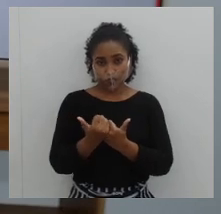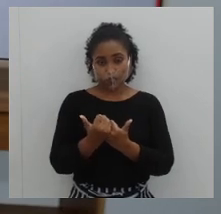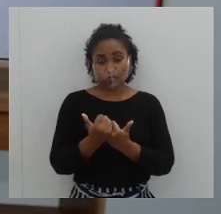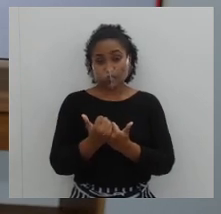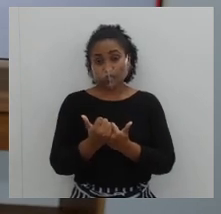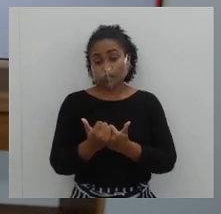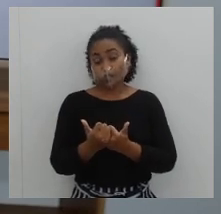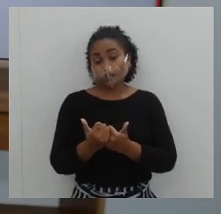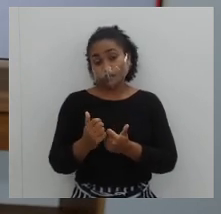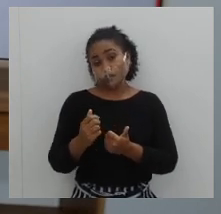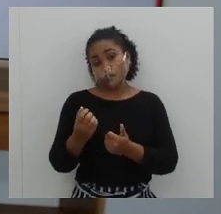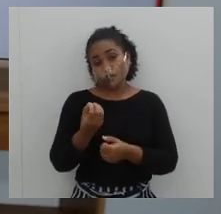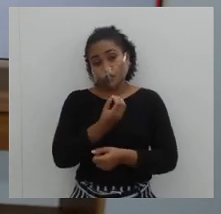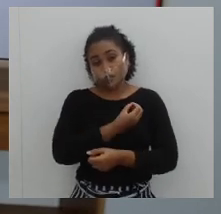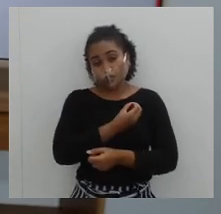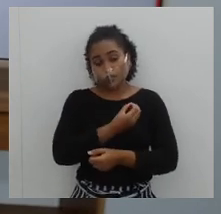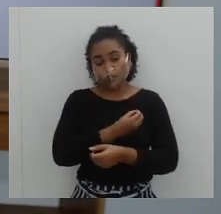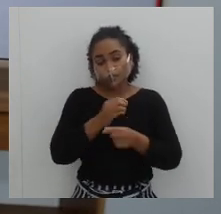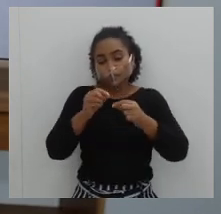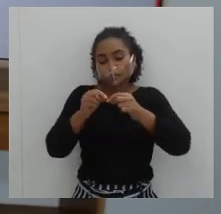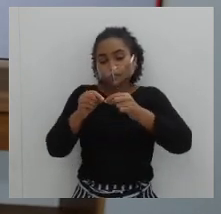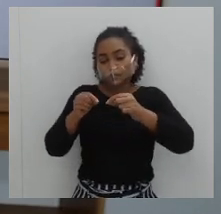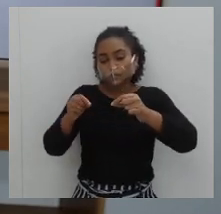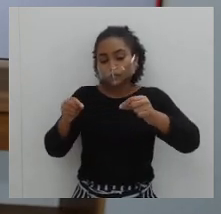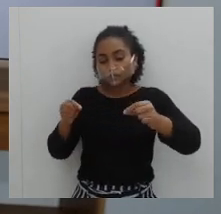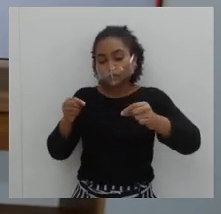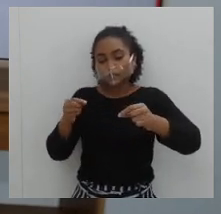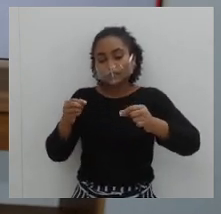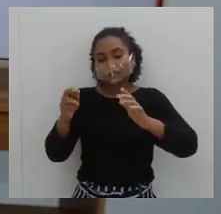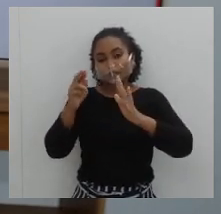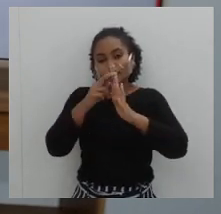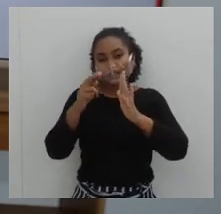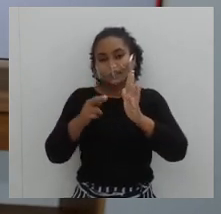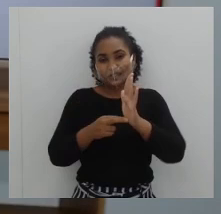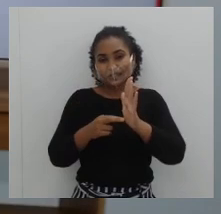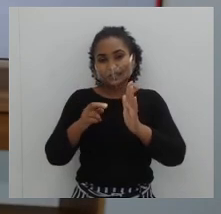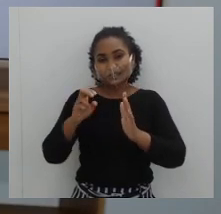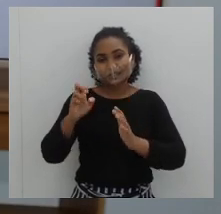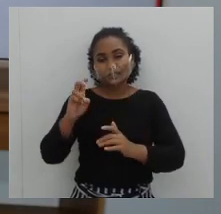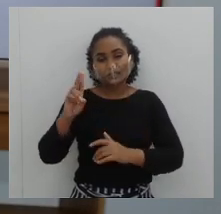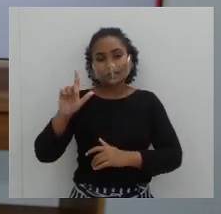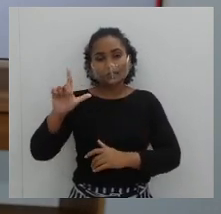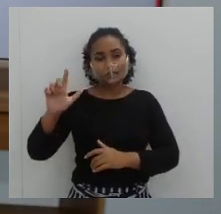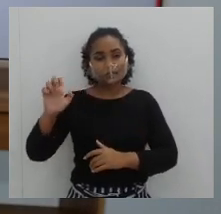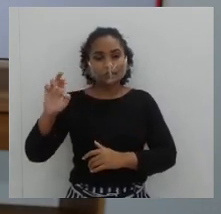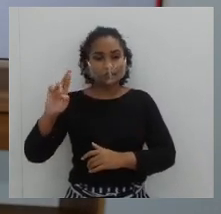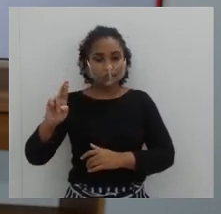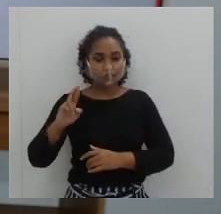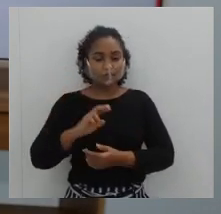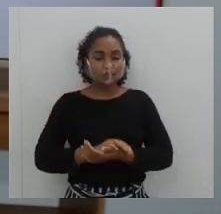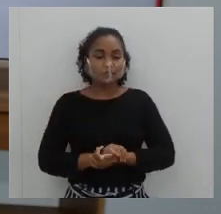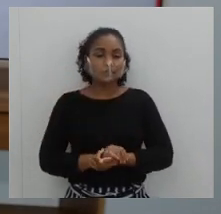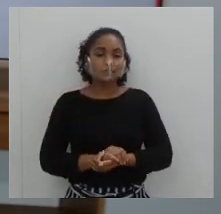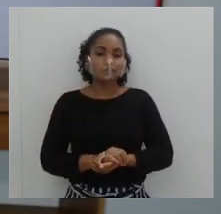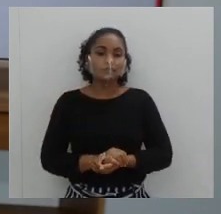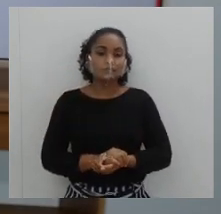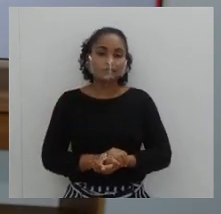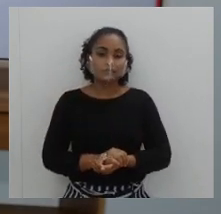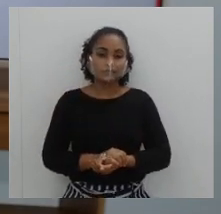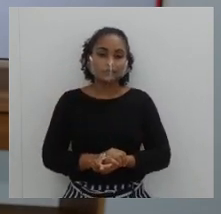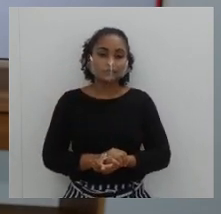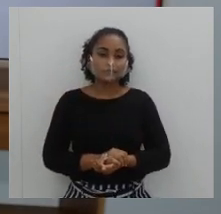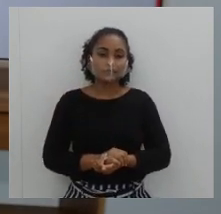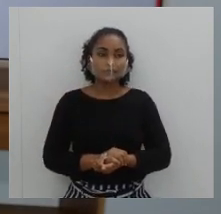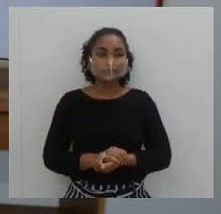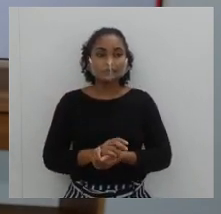provisório de arestas na relação de Euler. Então, vai ficar V menos A.